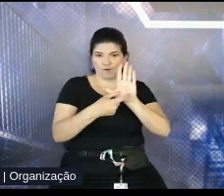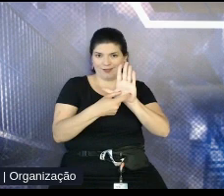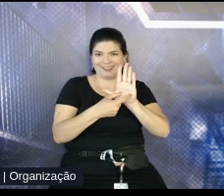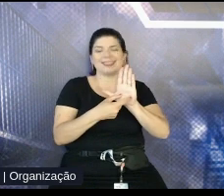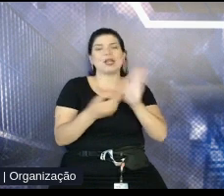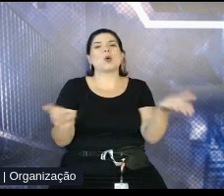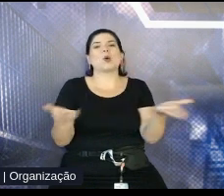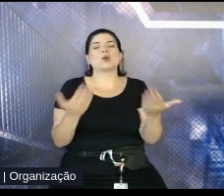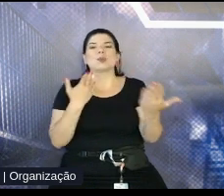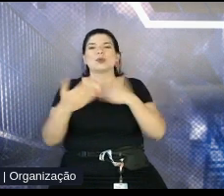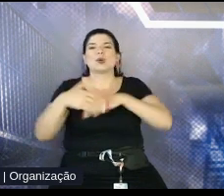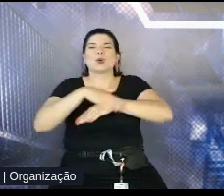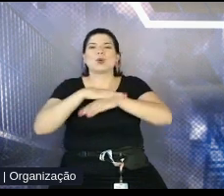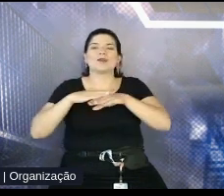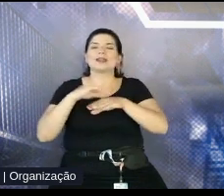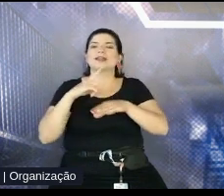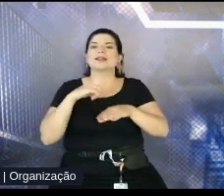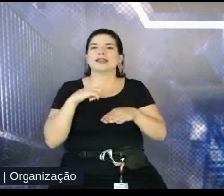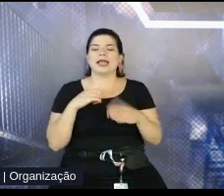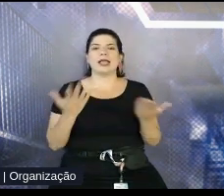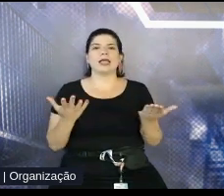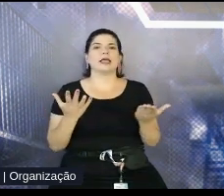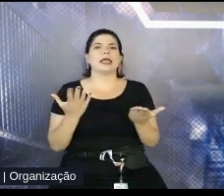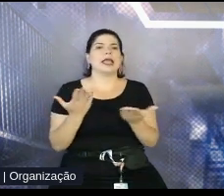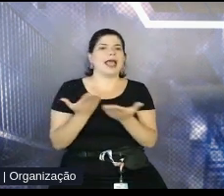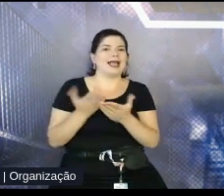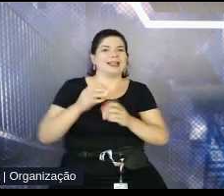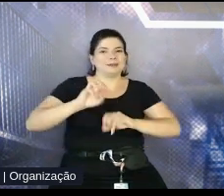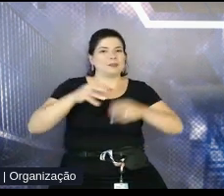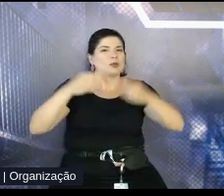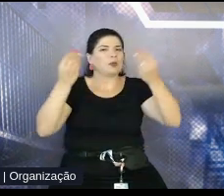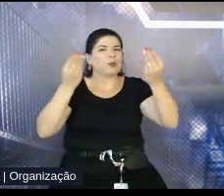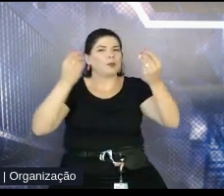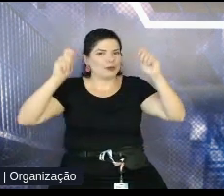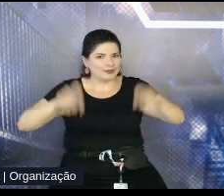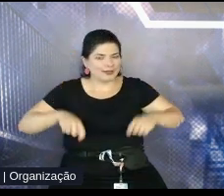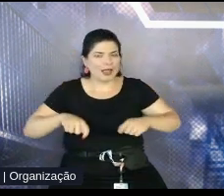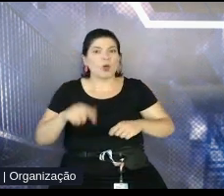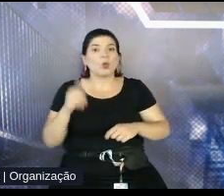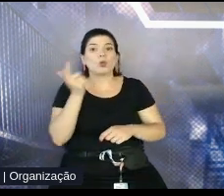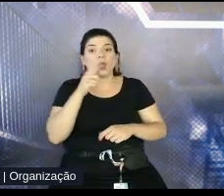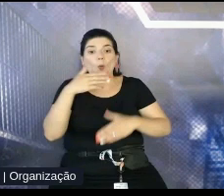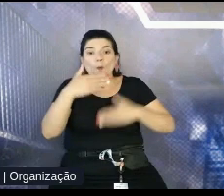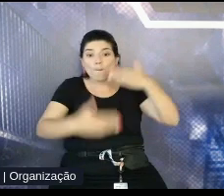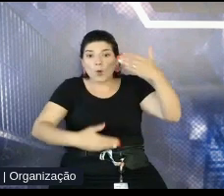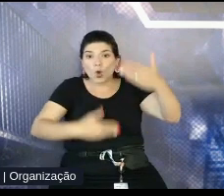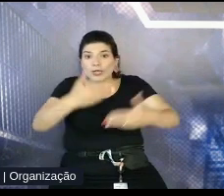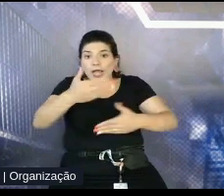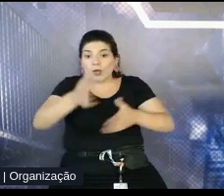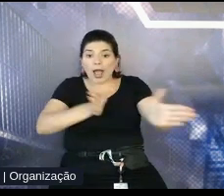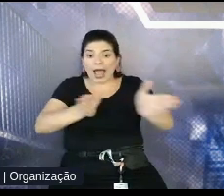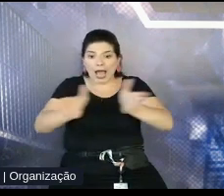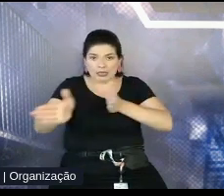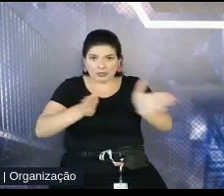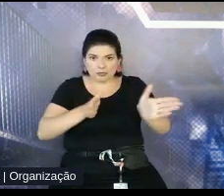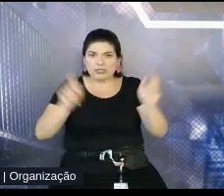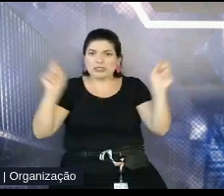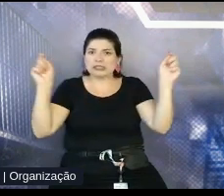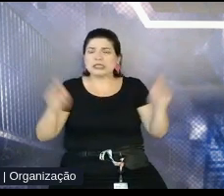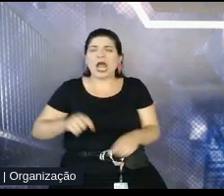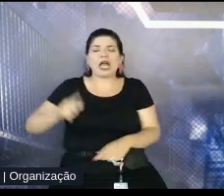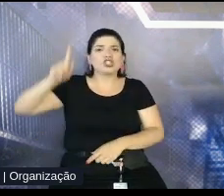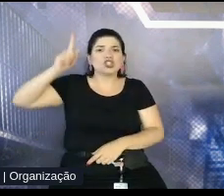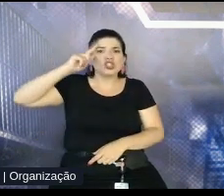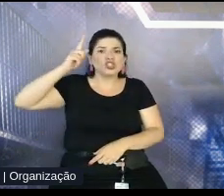hoje, vou trazer aí uma linha de como a gente consegue estar trazendo esse processo de acessibilidade no dia a dia